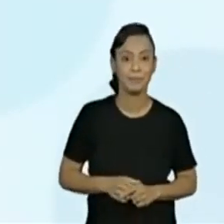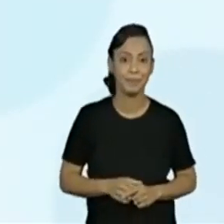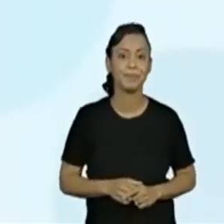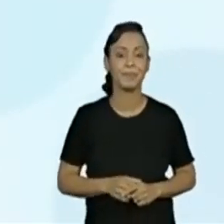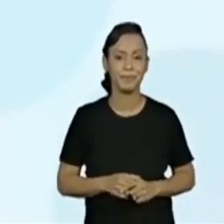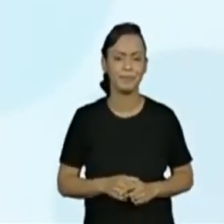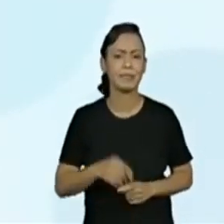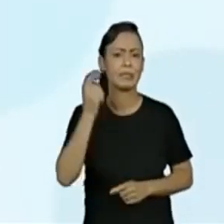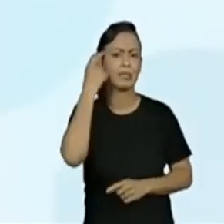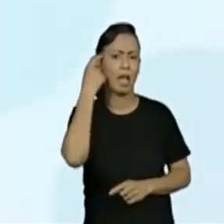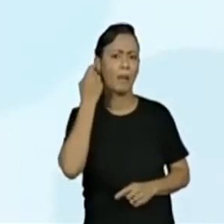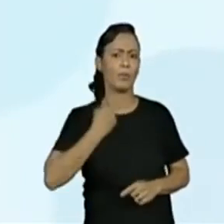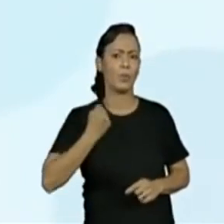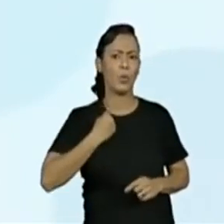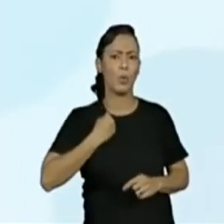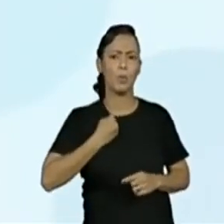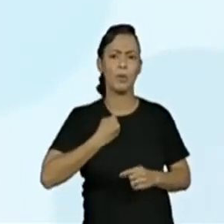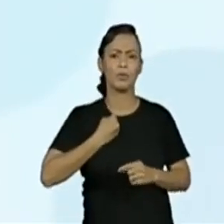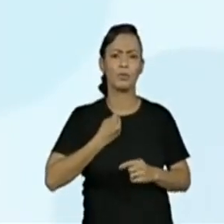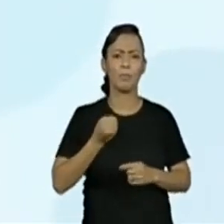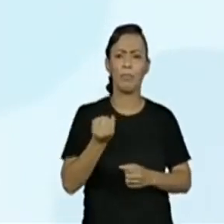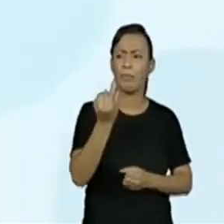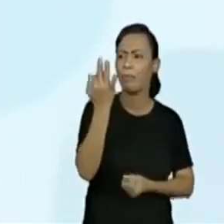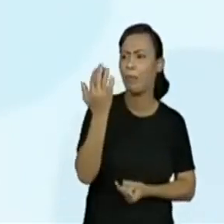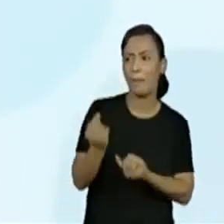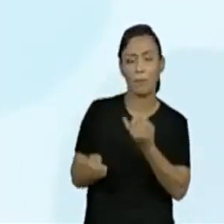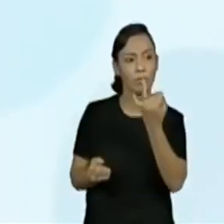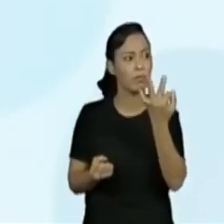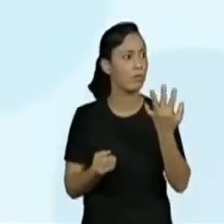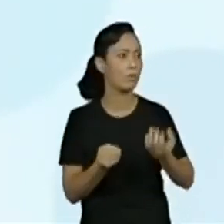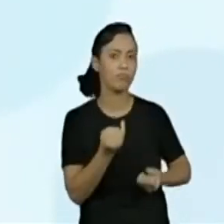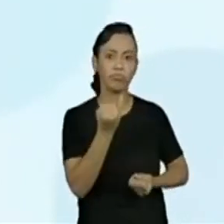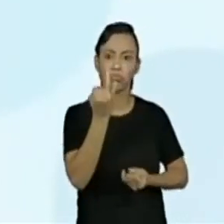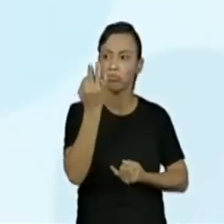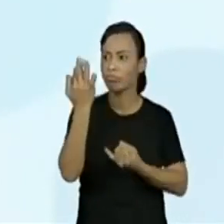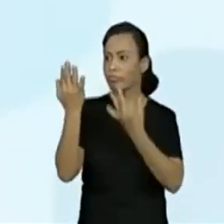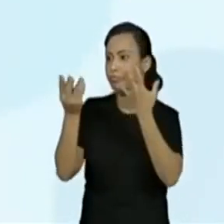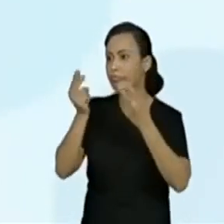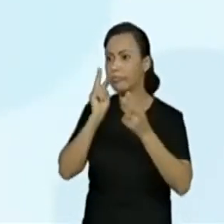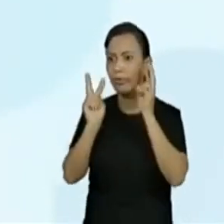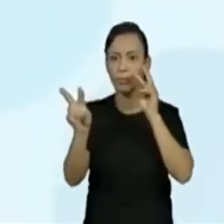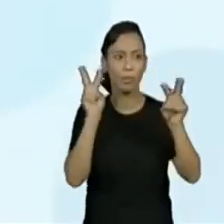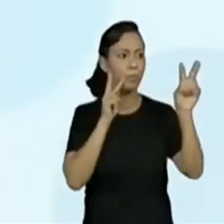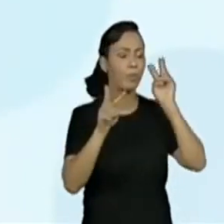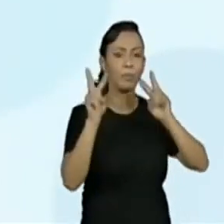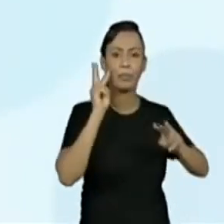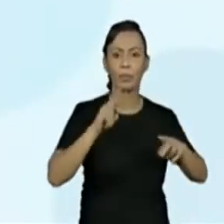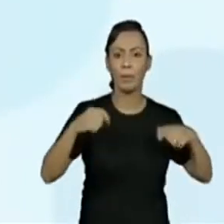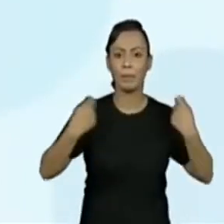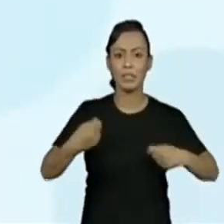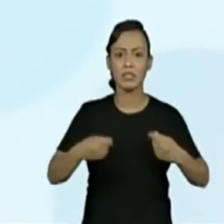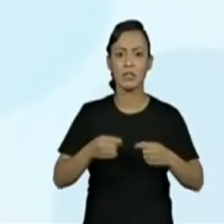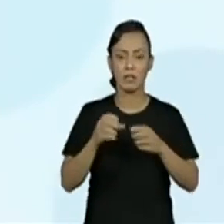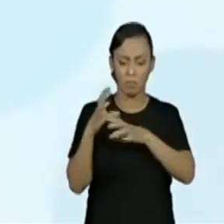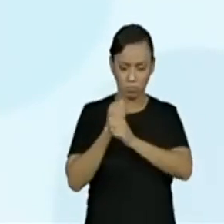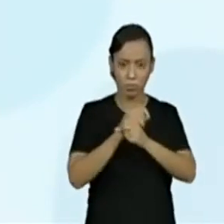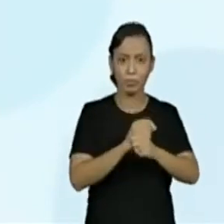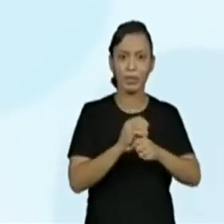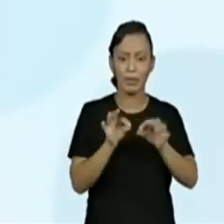refletimos várias vezes que os números fazem parte da nossa vida. Sim. Nós temos que contar, temos que medir, temos